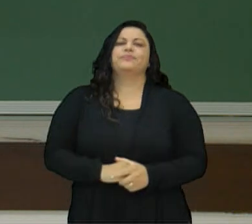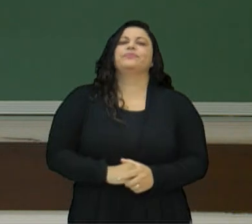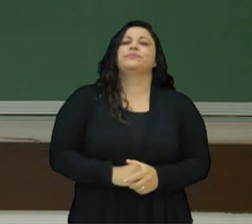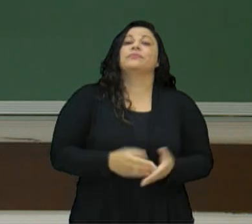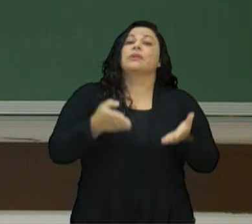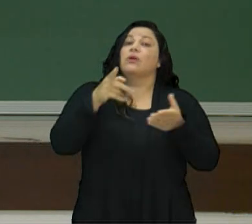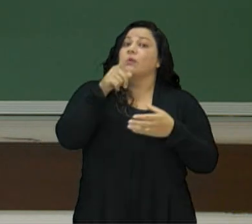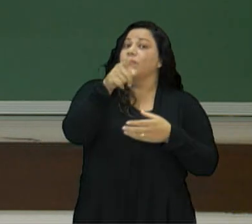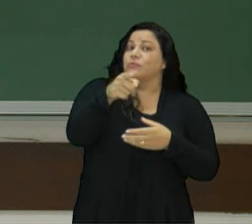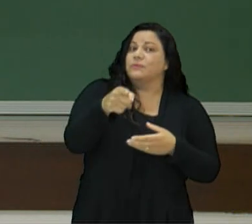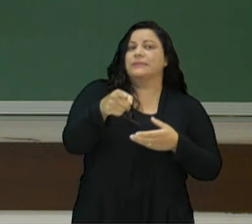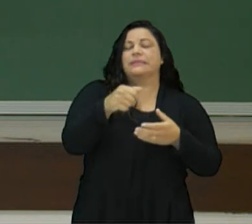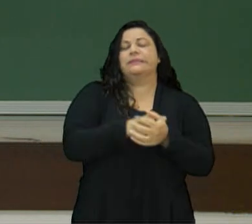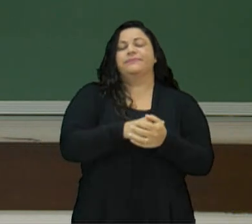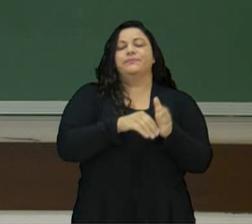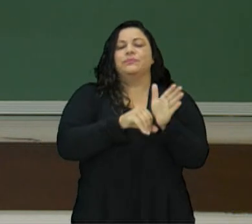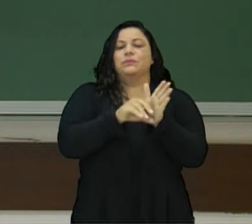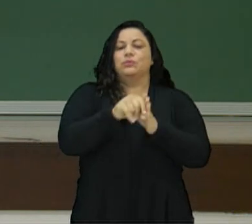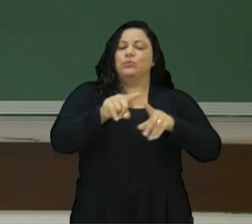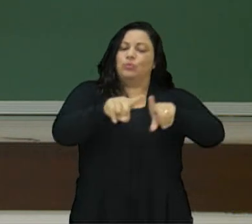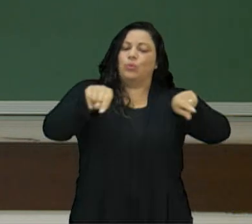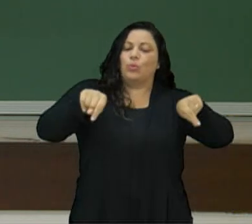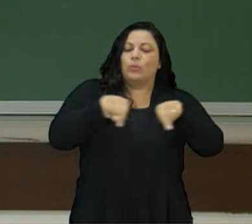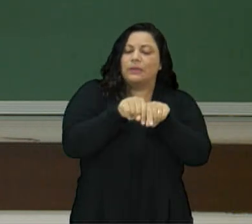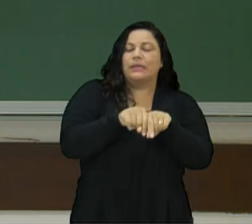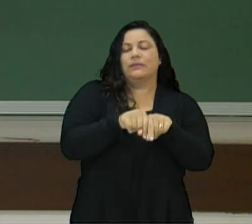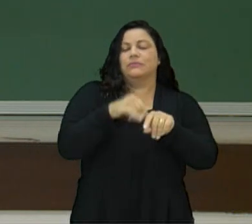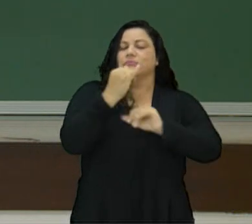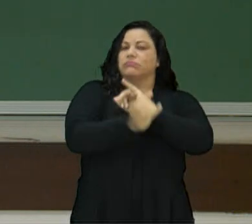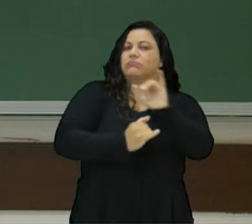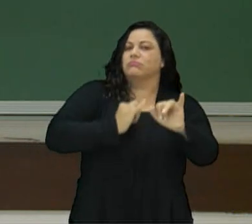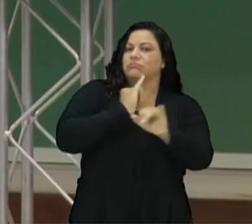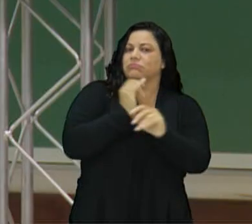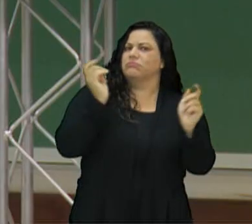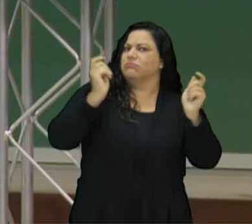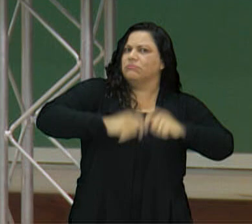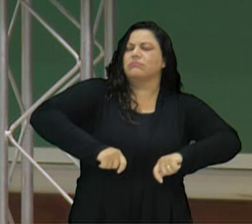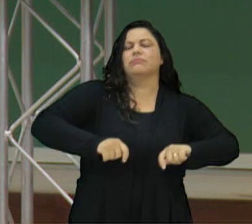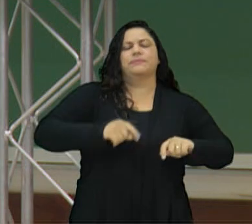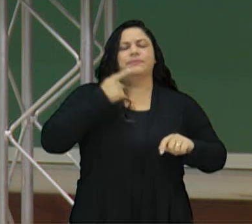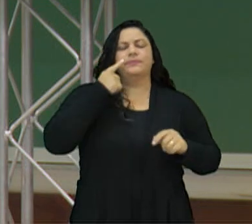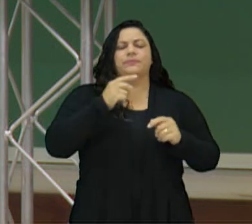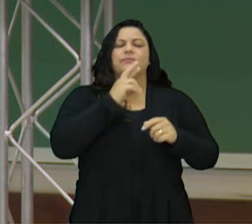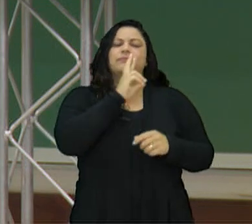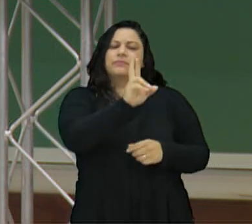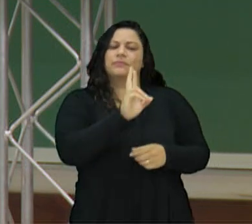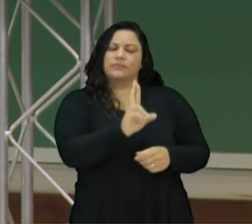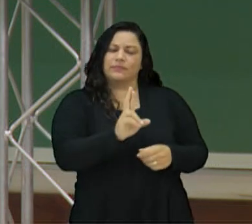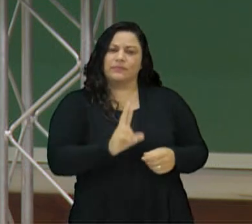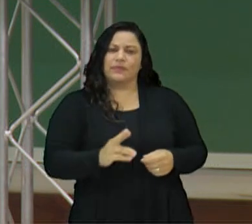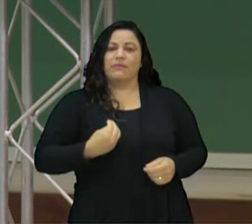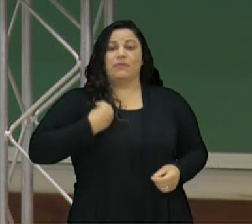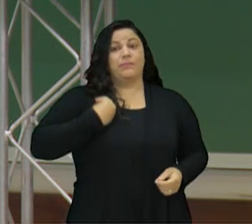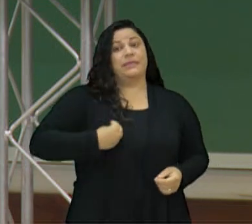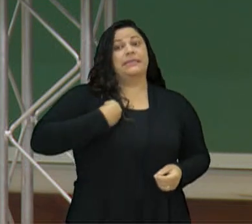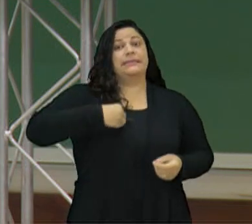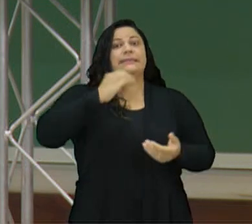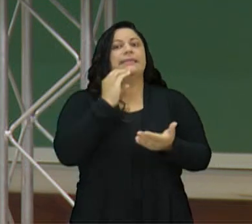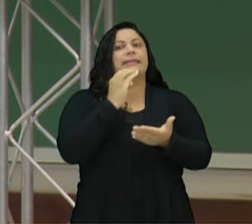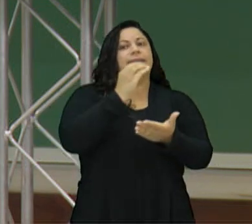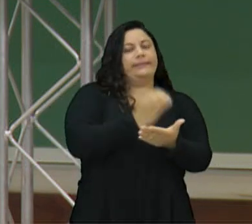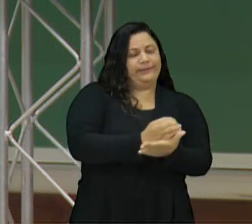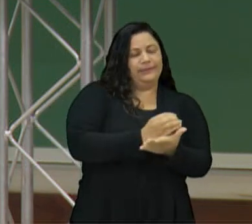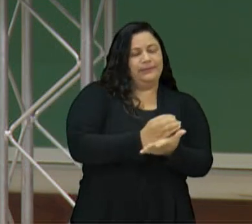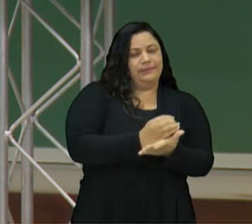internet, não deixe de realizar a atividade que tem ali no link de atividade obrigatória, porque assim você vai garantir a sua presença